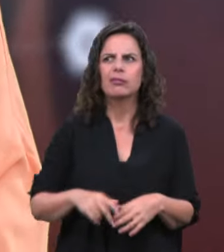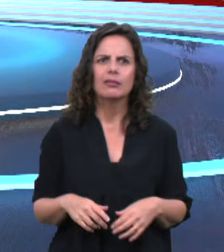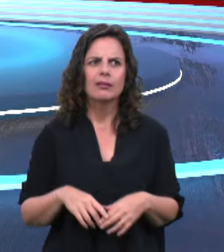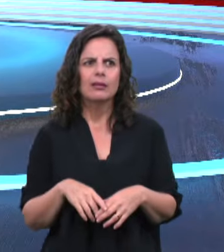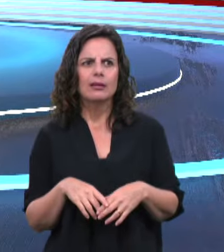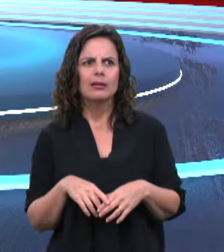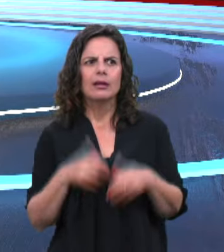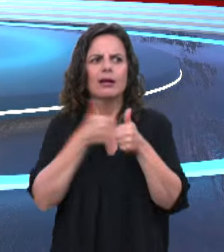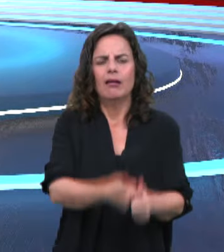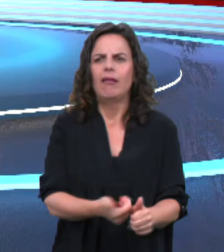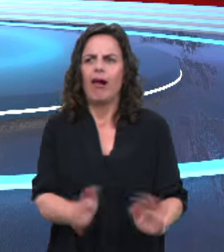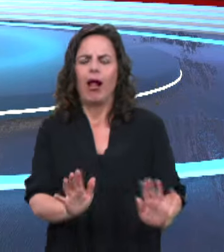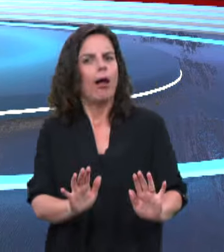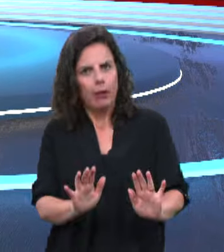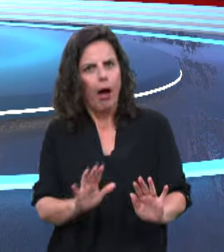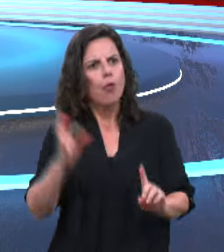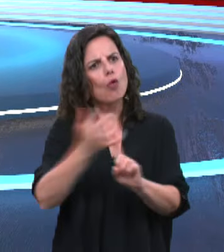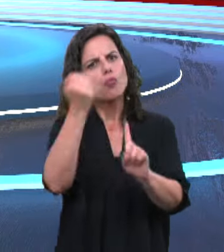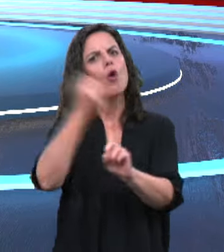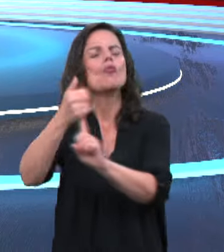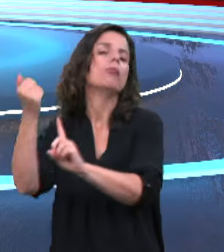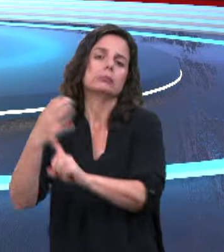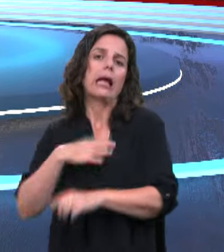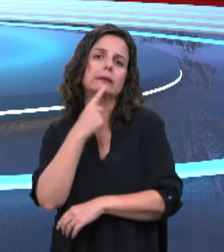Isto é um sinal de que a profissão